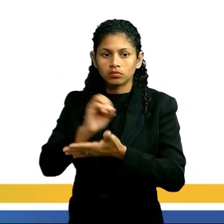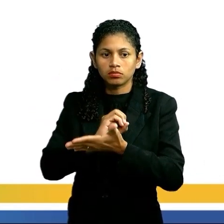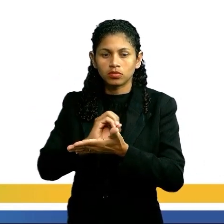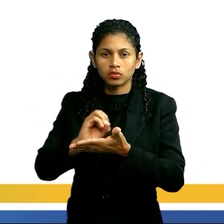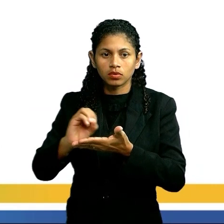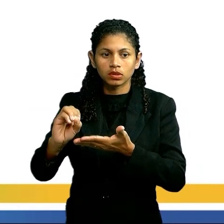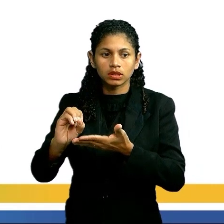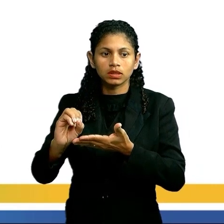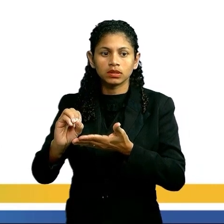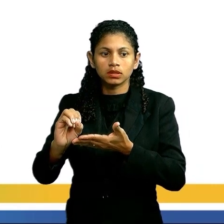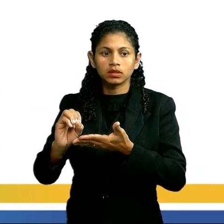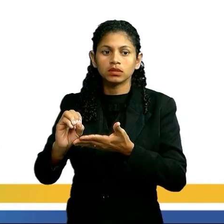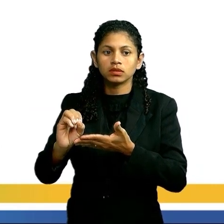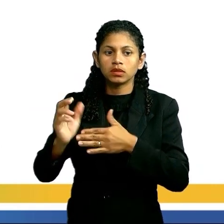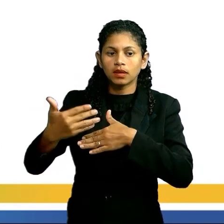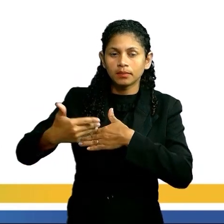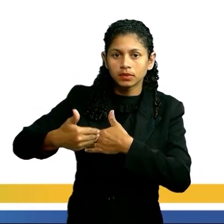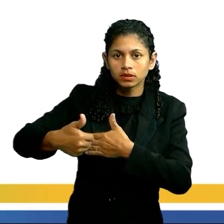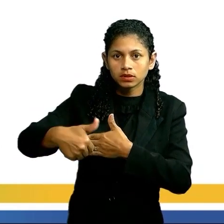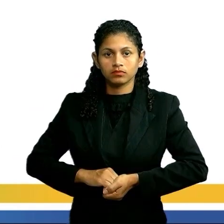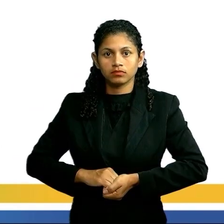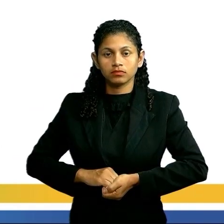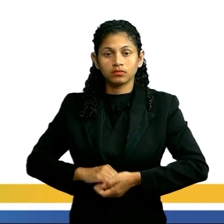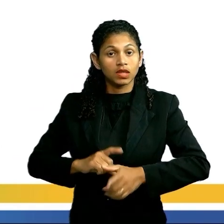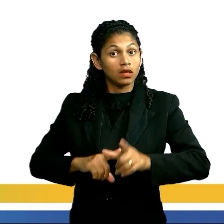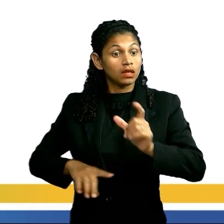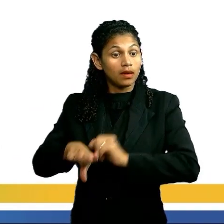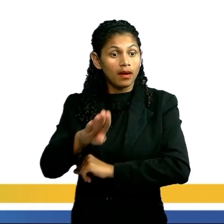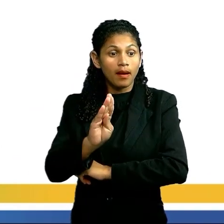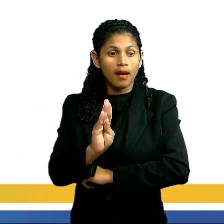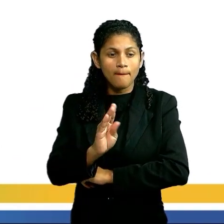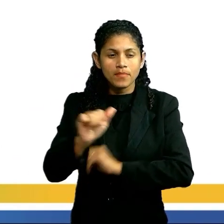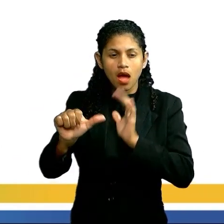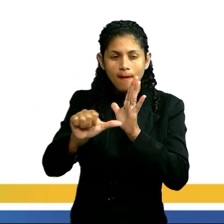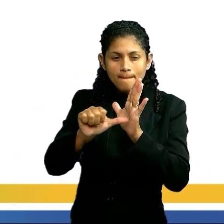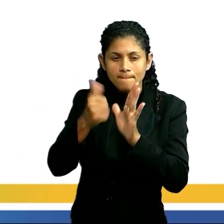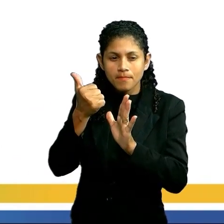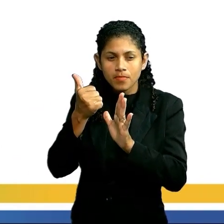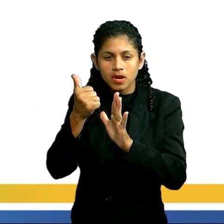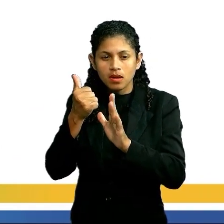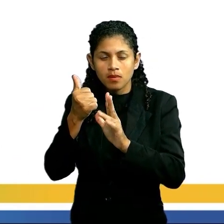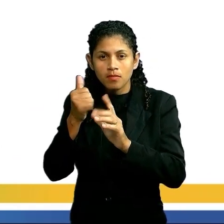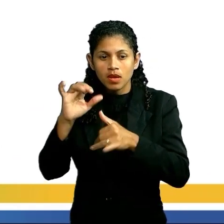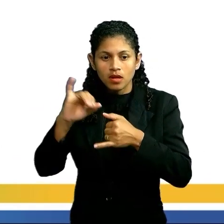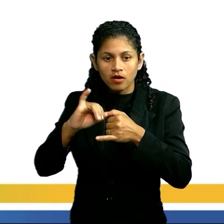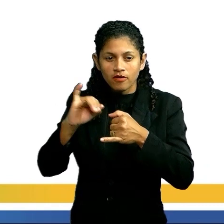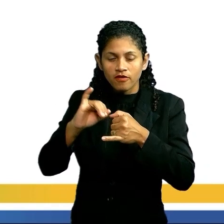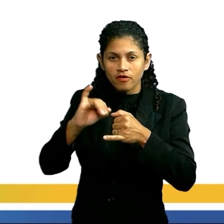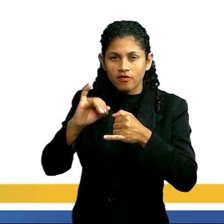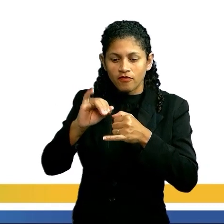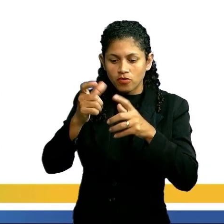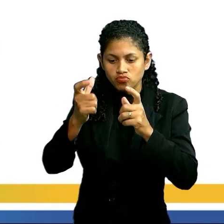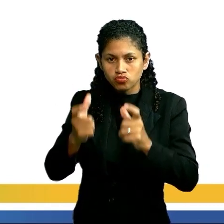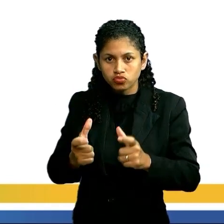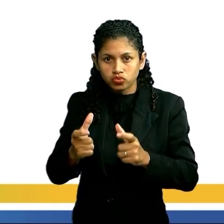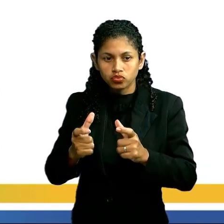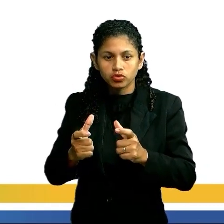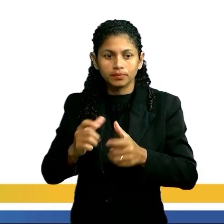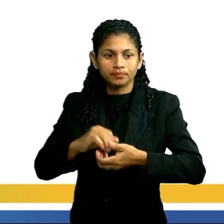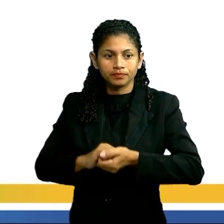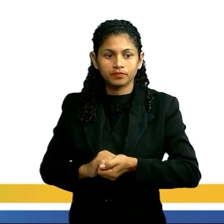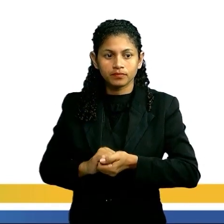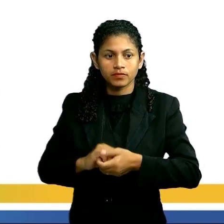Óbvio que não, né, pessoal? Antes disso tiveram outras sínteses. Alternativa C. demonstrou que os compostos iônicos